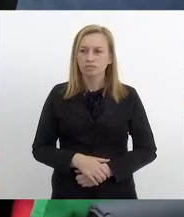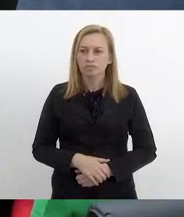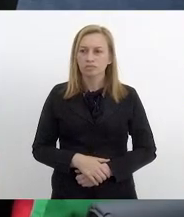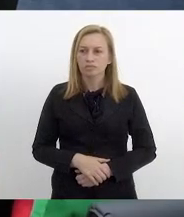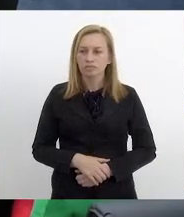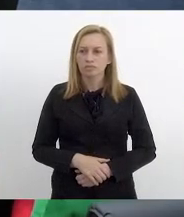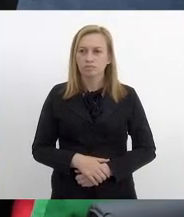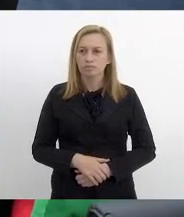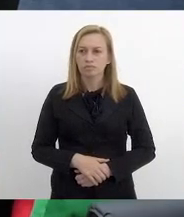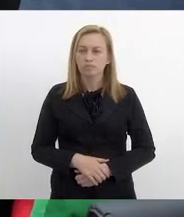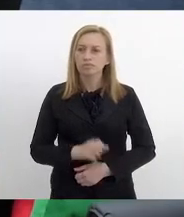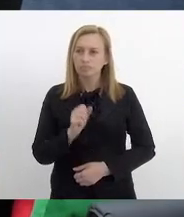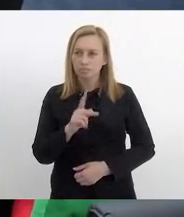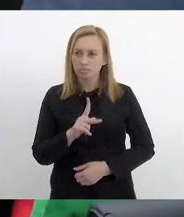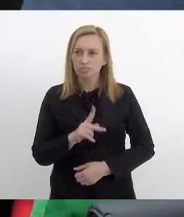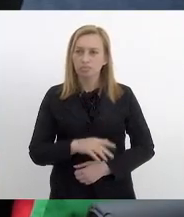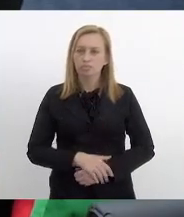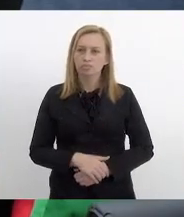Ok.